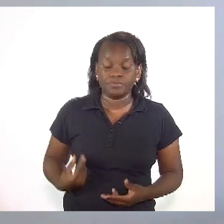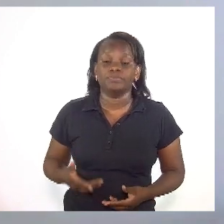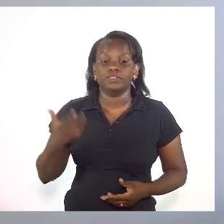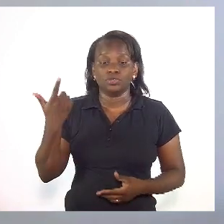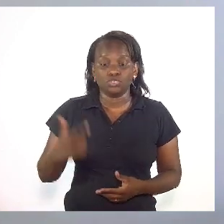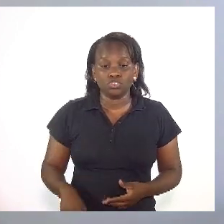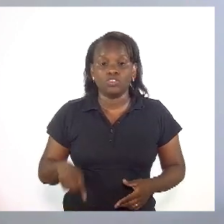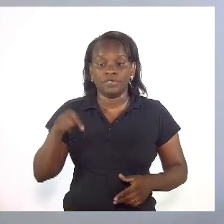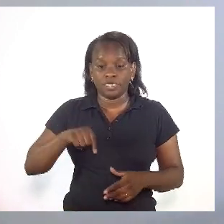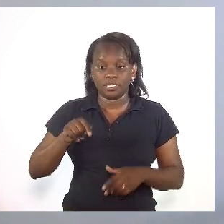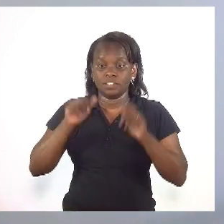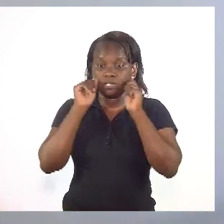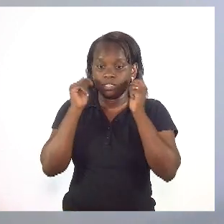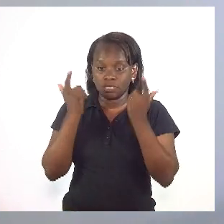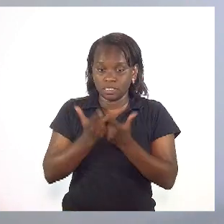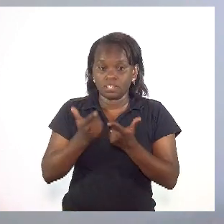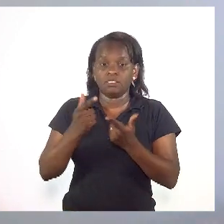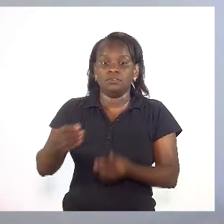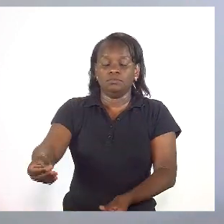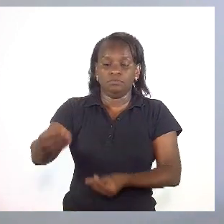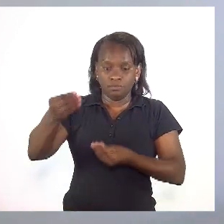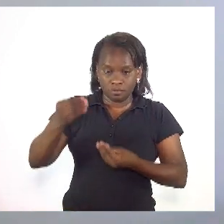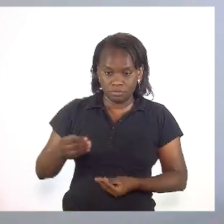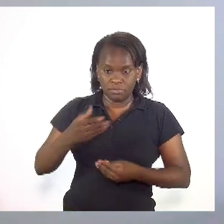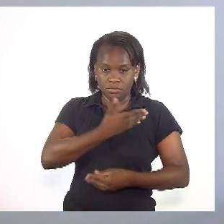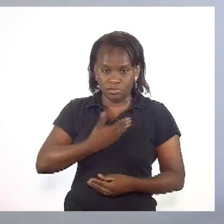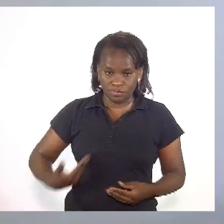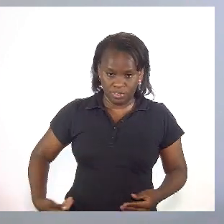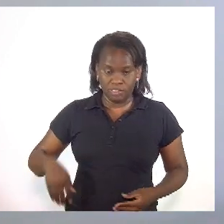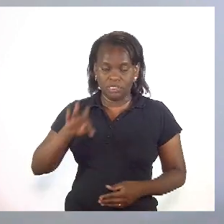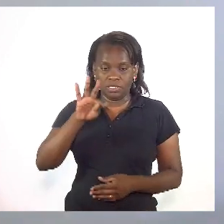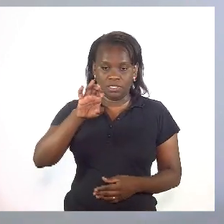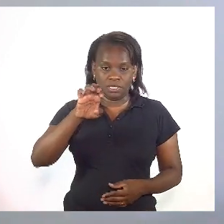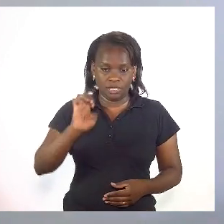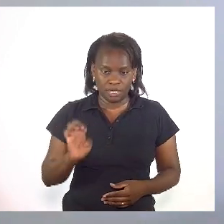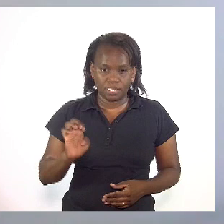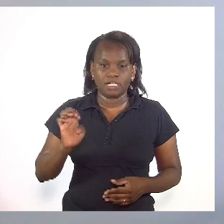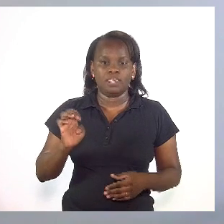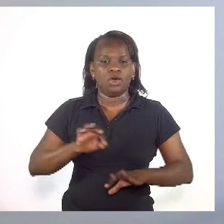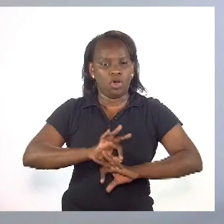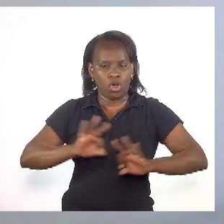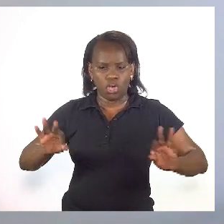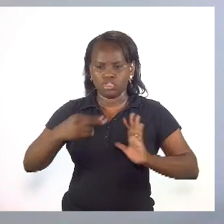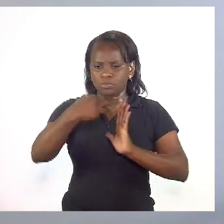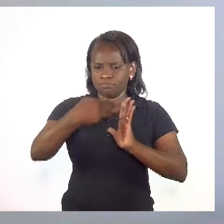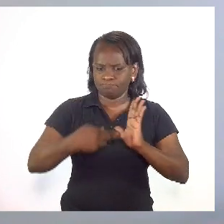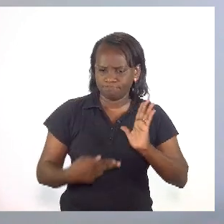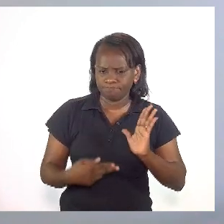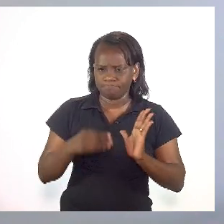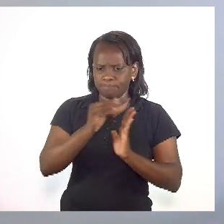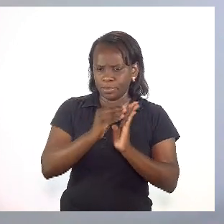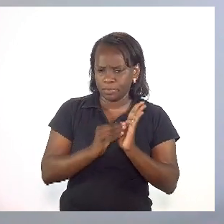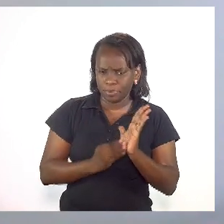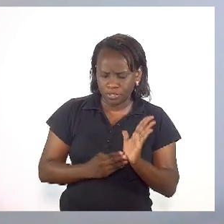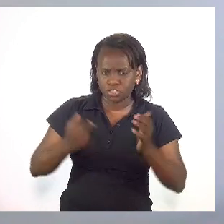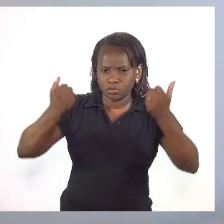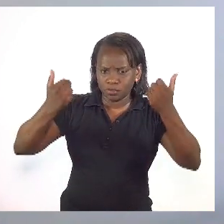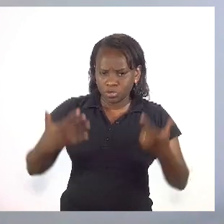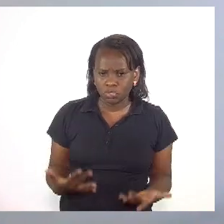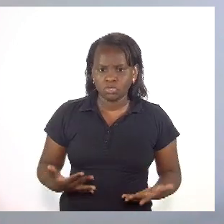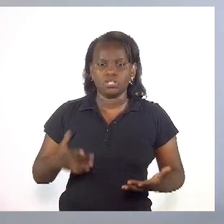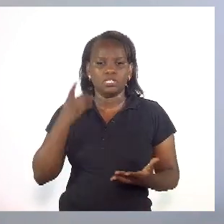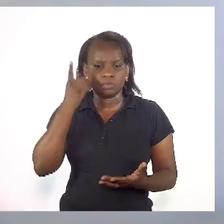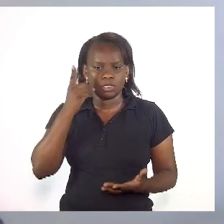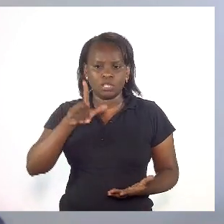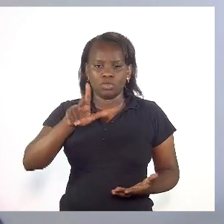Casa Legislativa recebe da Corte do Tribunal de Contas do Estado um ótimo relatório que, como já foi dito pelo